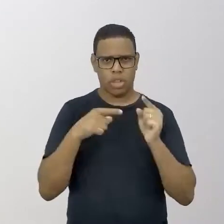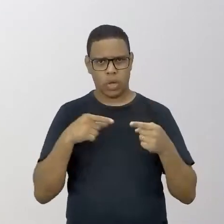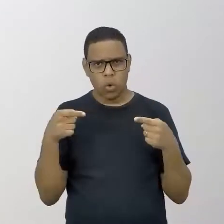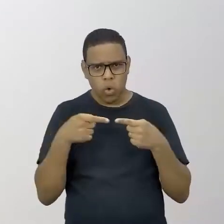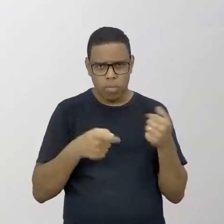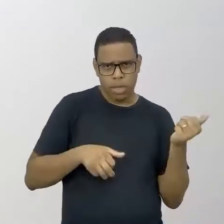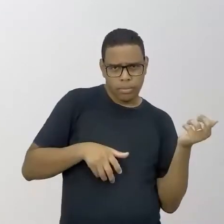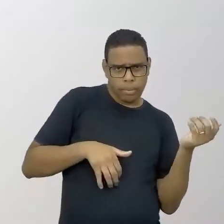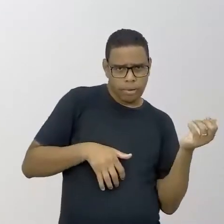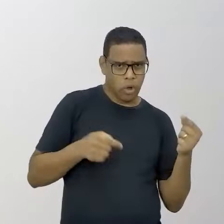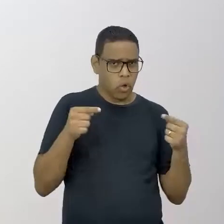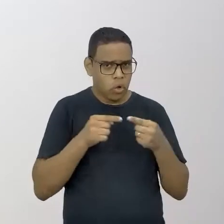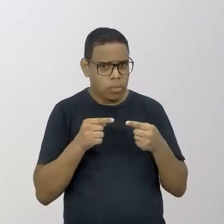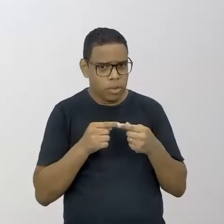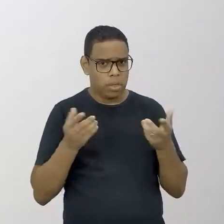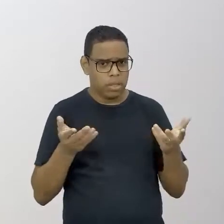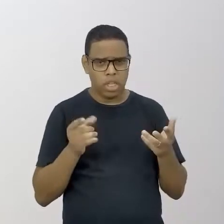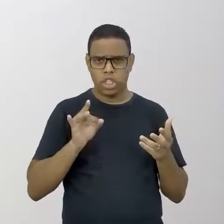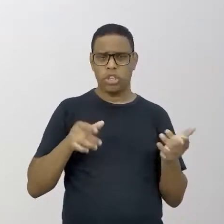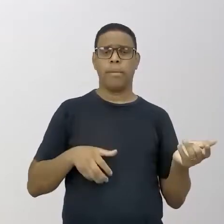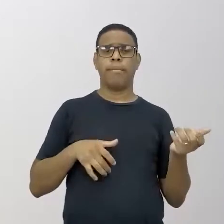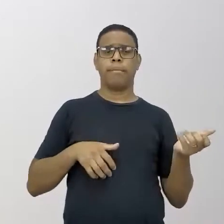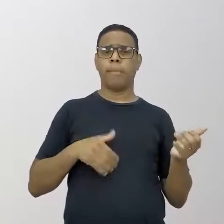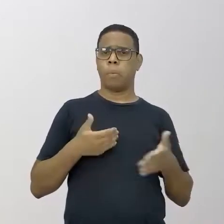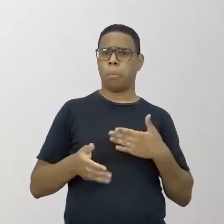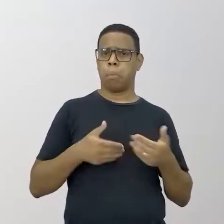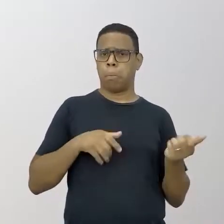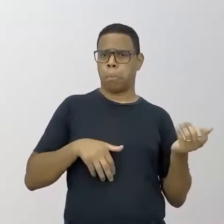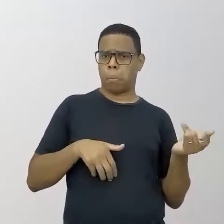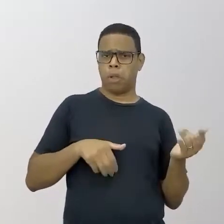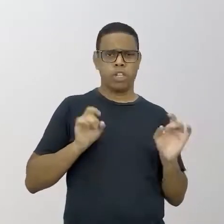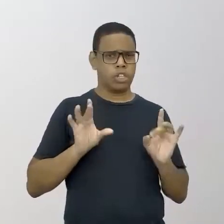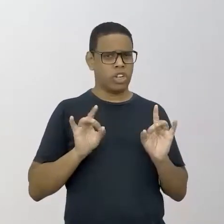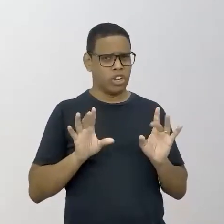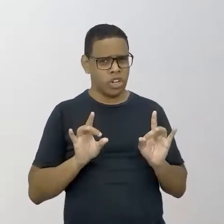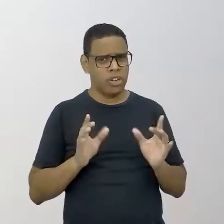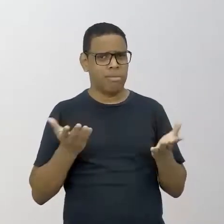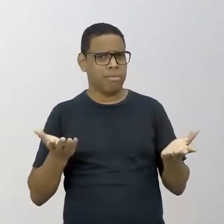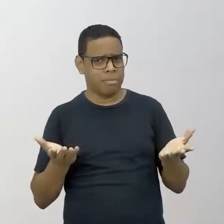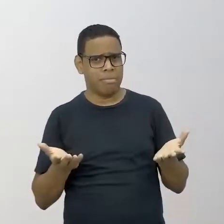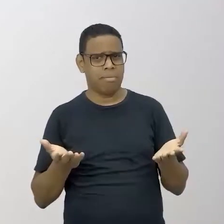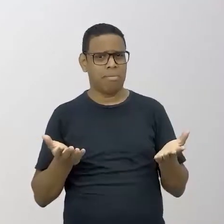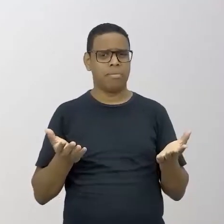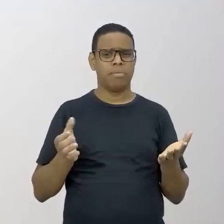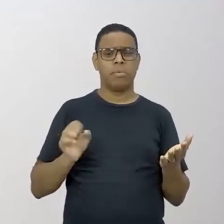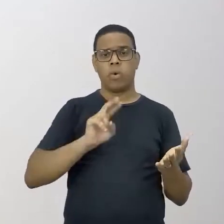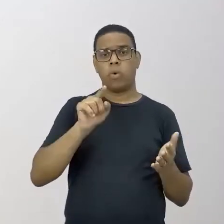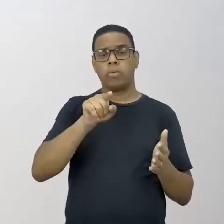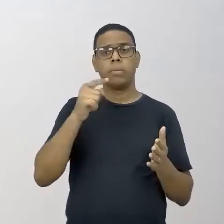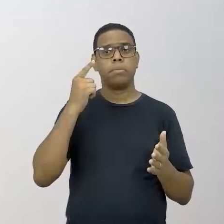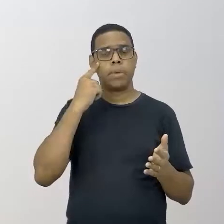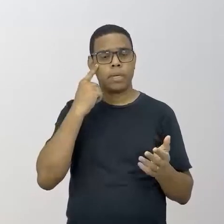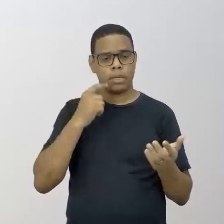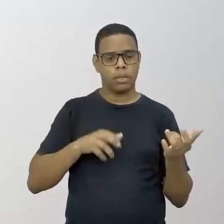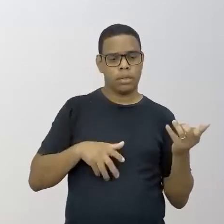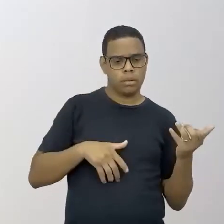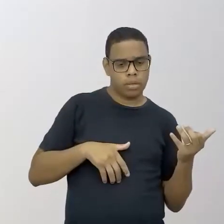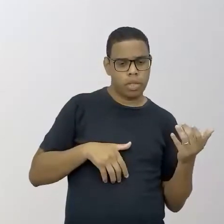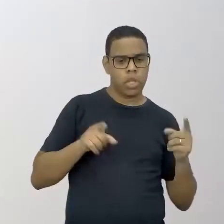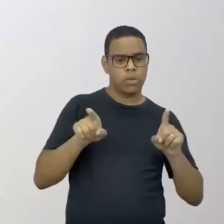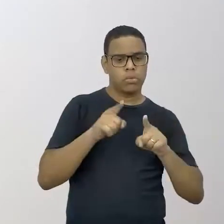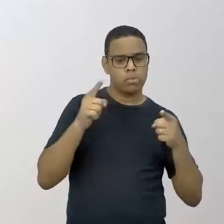Então, é só trazer o instrumento? Será que então você vai trazer o instrumento e vai precisar pensar também numa